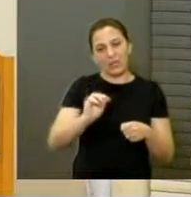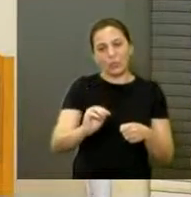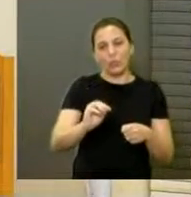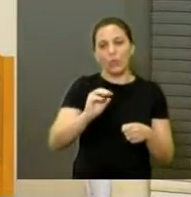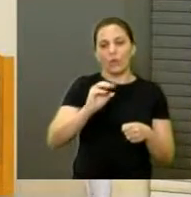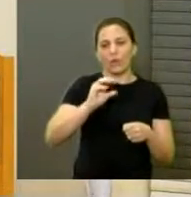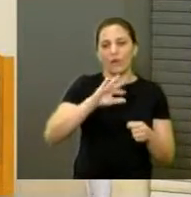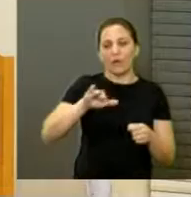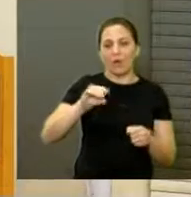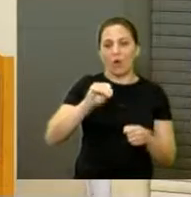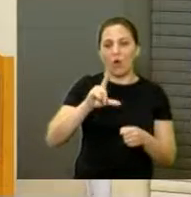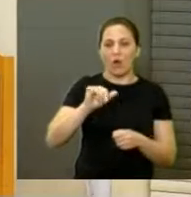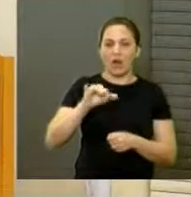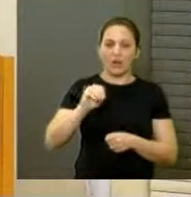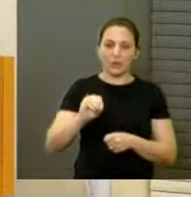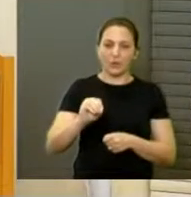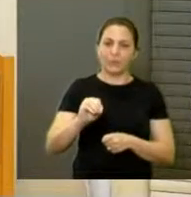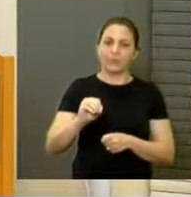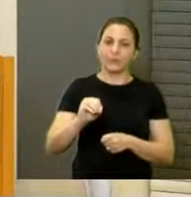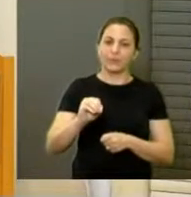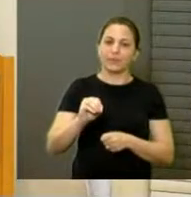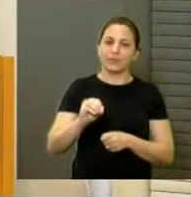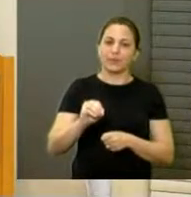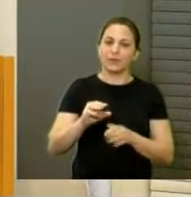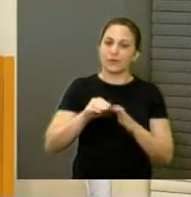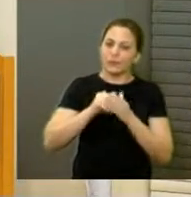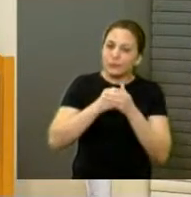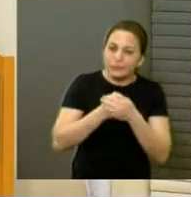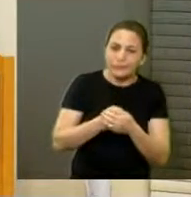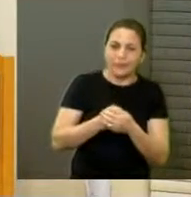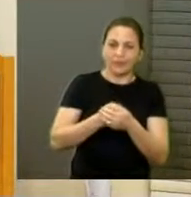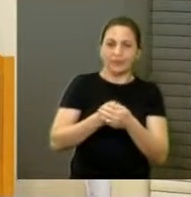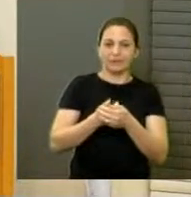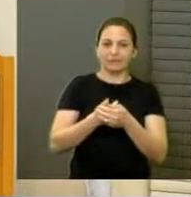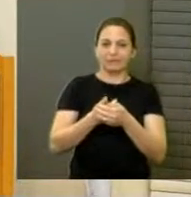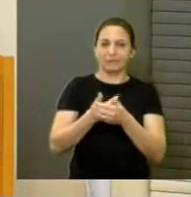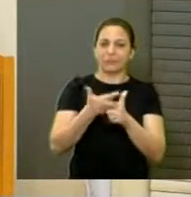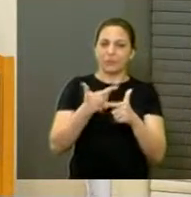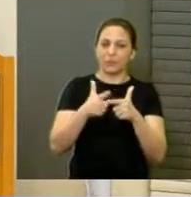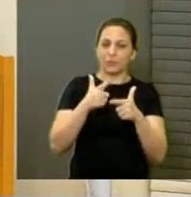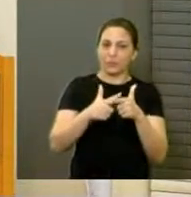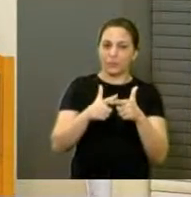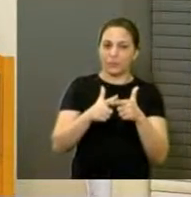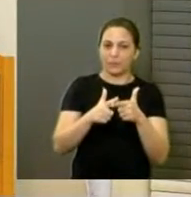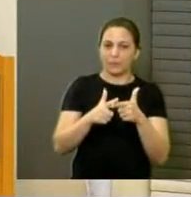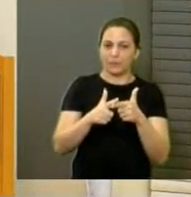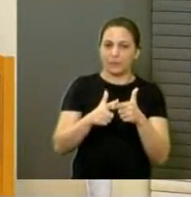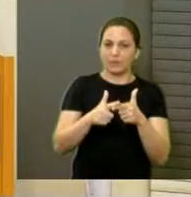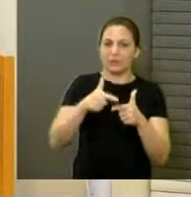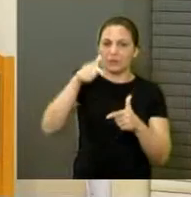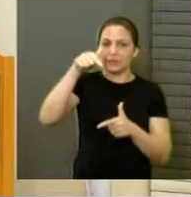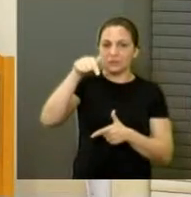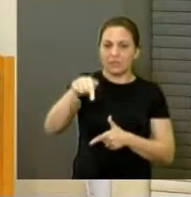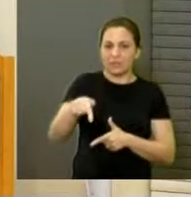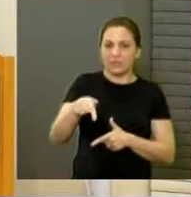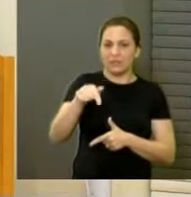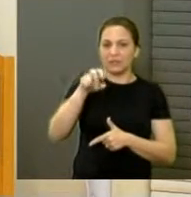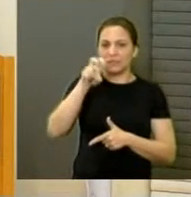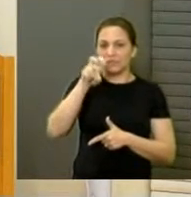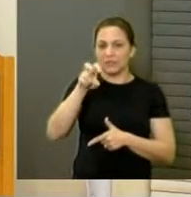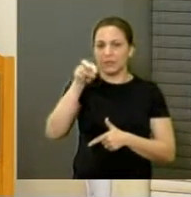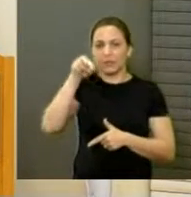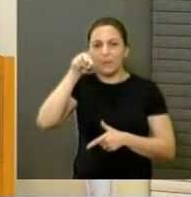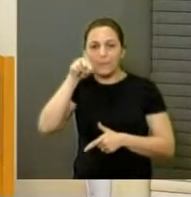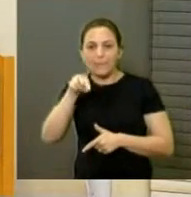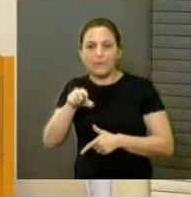Gostaria de saber, porque abafaram o caso, viu, Bochechinha? Não é um litrinho de água, é 75 mil